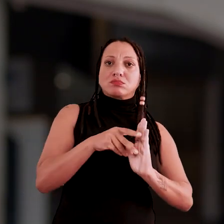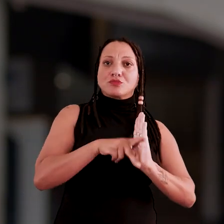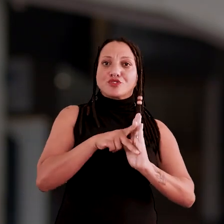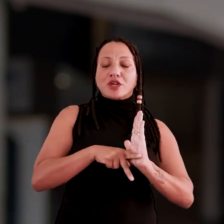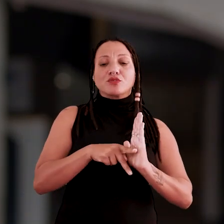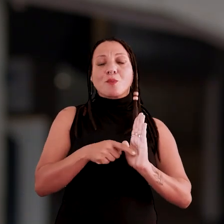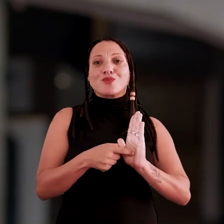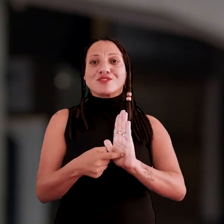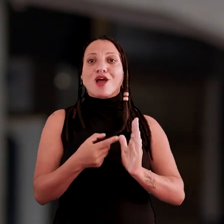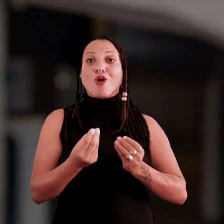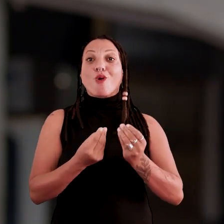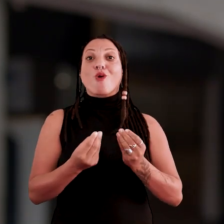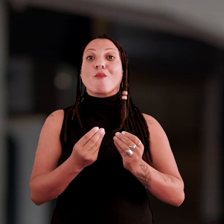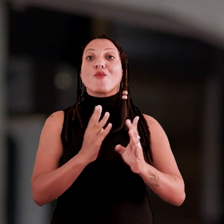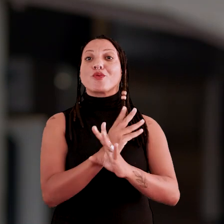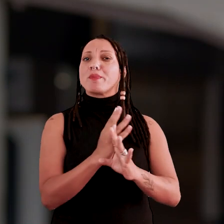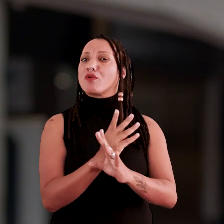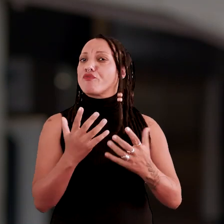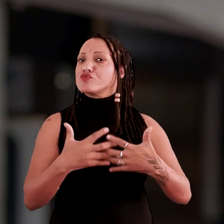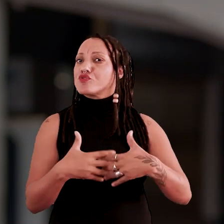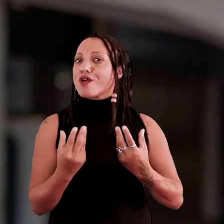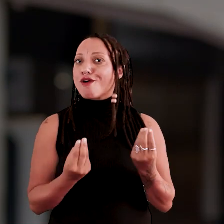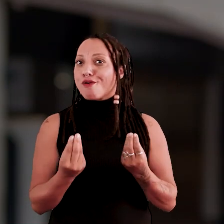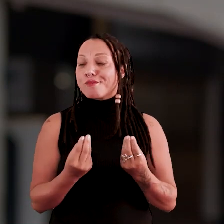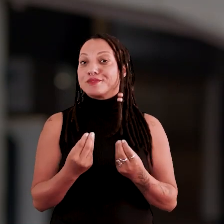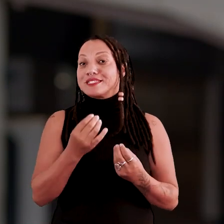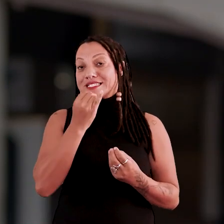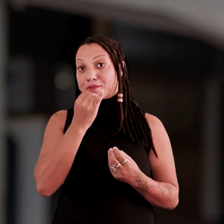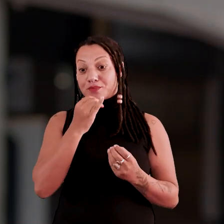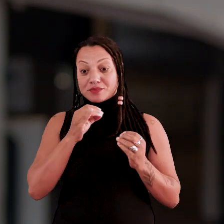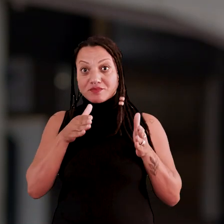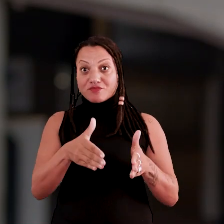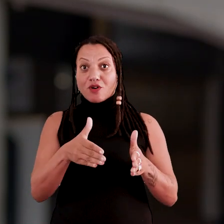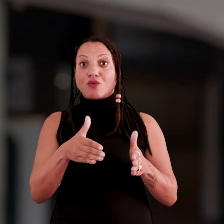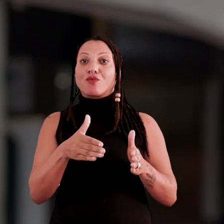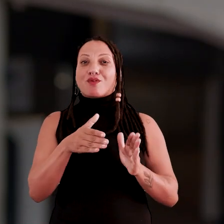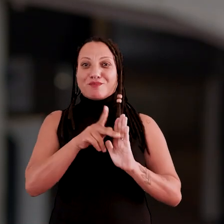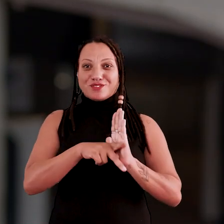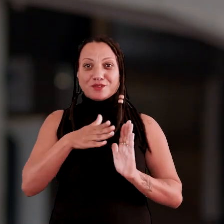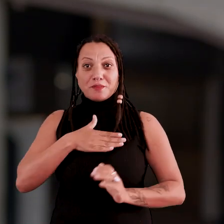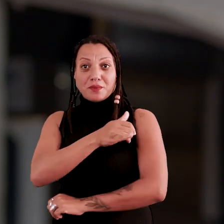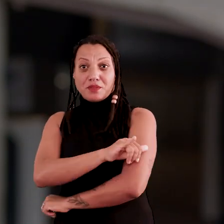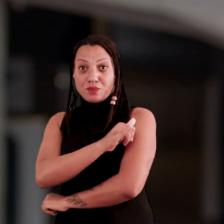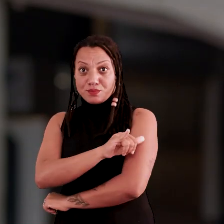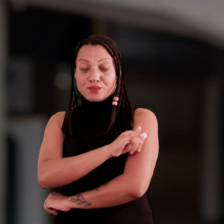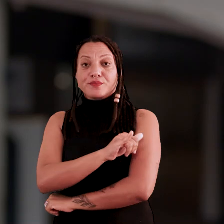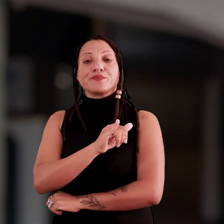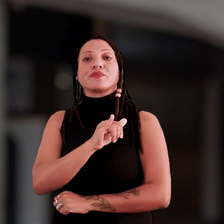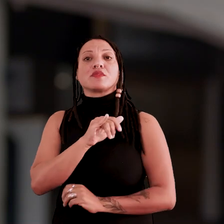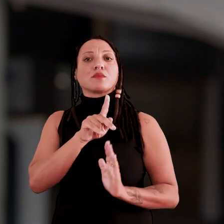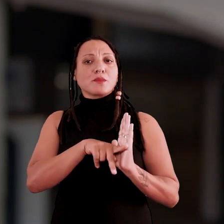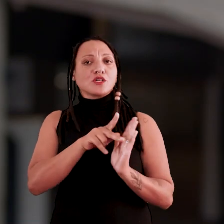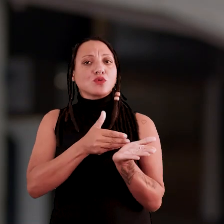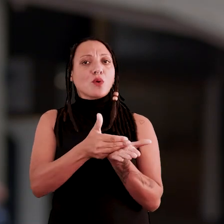serem demolidos para serem construídos novos prédios em cima. Então, nesse processo, eu entrei à discussão sobre olhar para os vazios edificados, né?